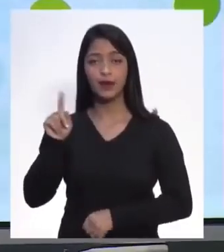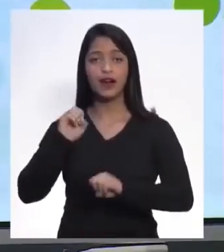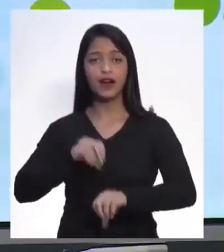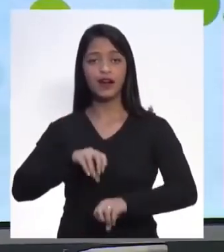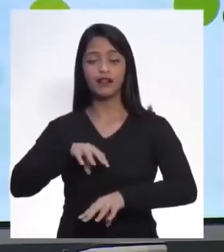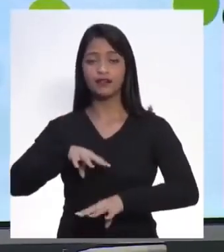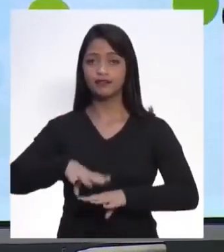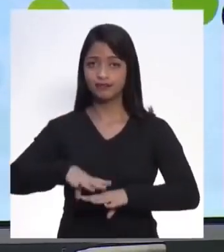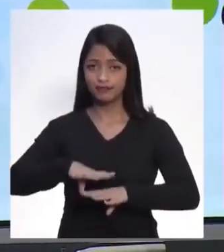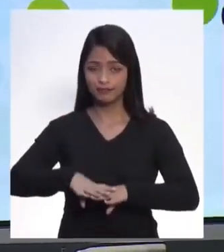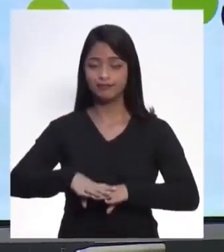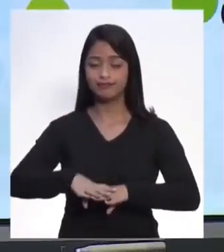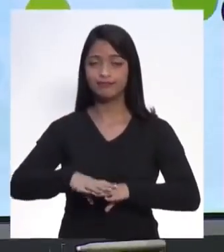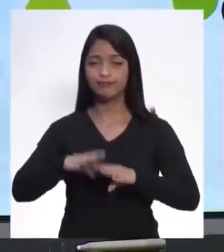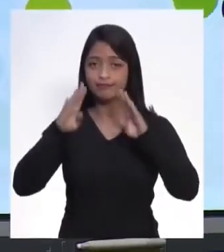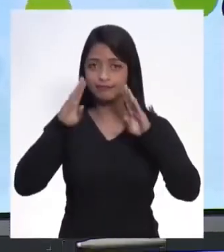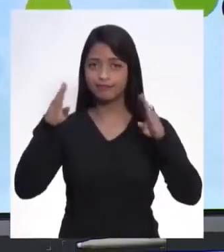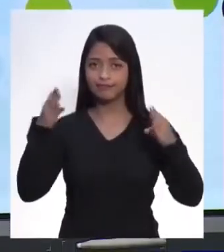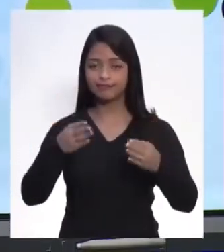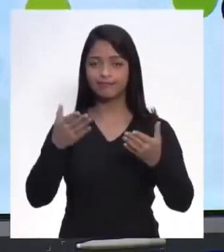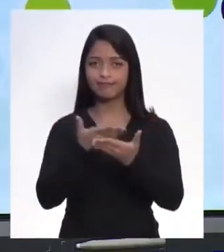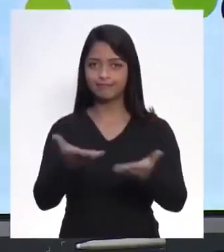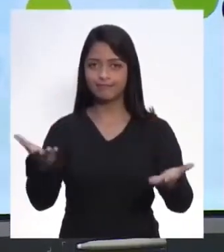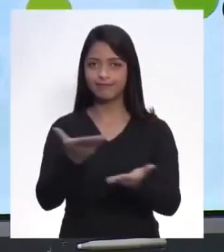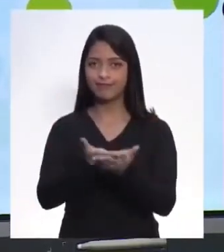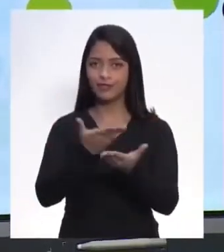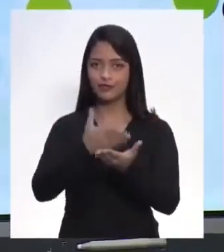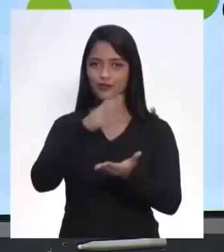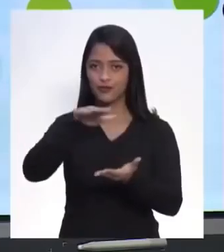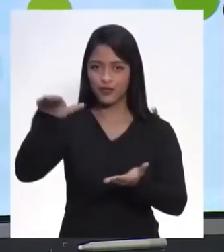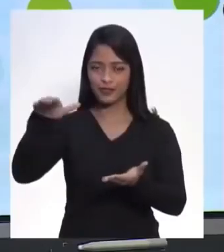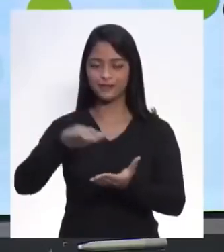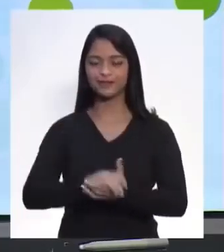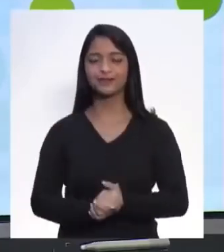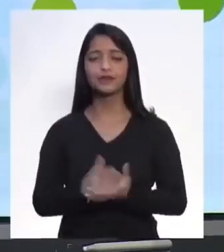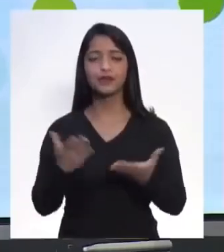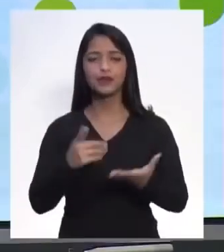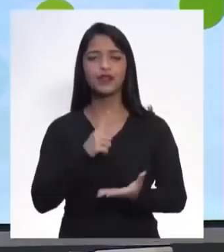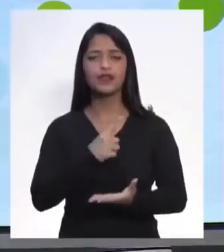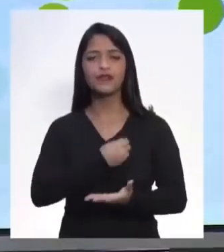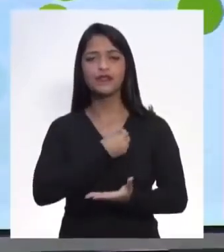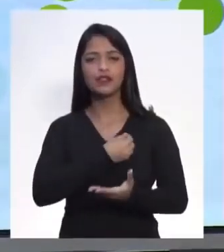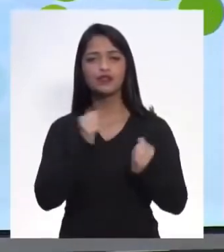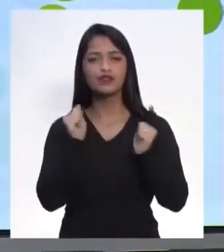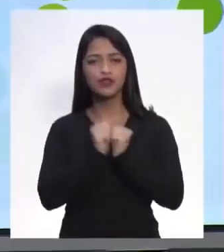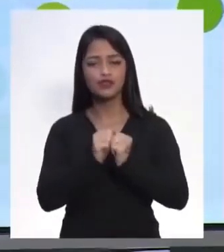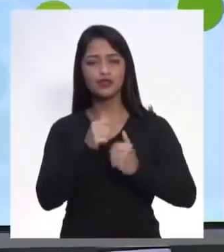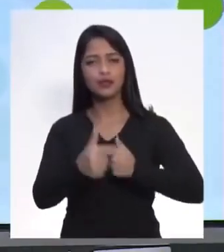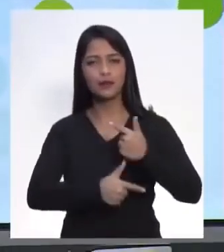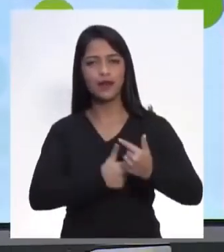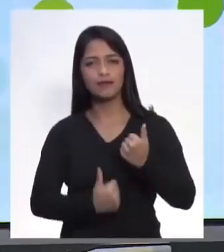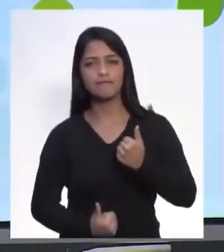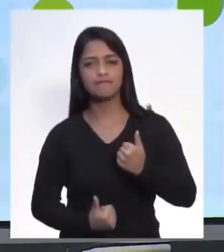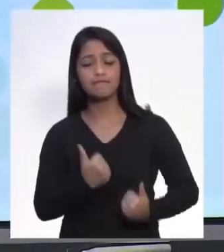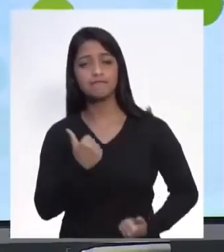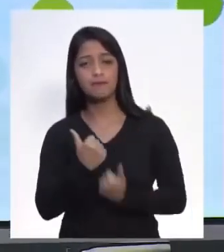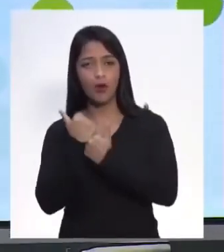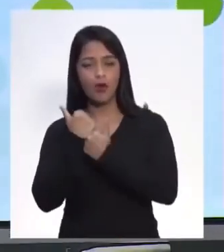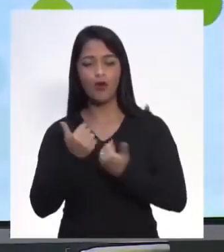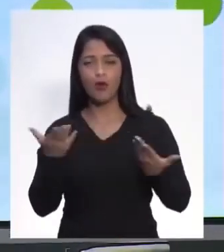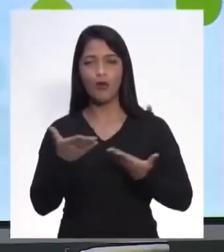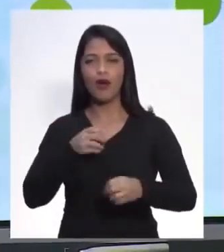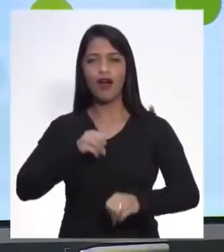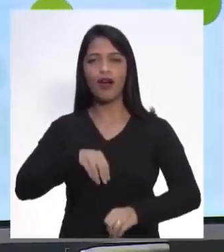matemática aqui para os nossos estudantes. Comigo hoje, acompanhando, e trabalhando conosco aqui nessa aula firme e